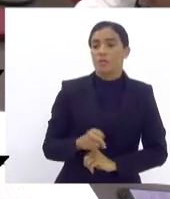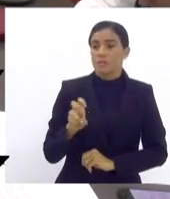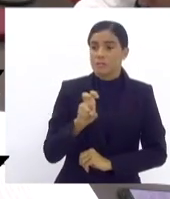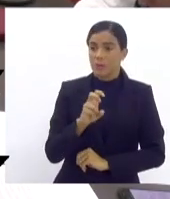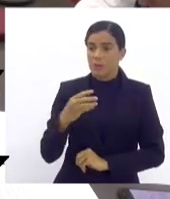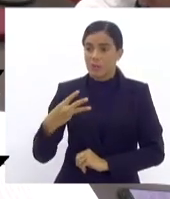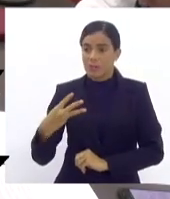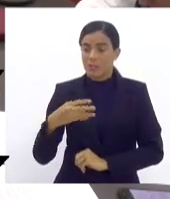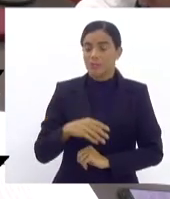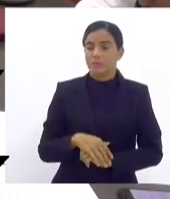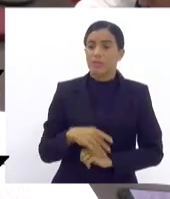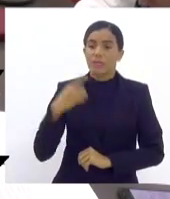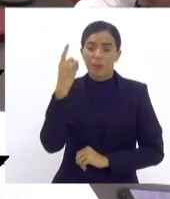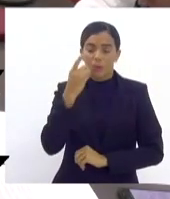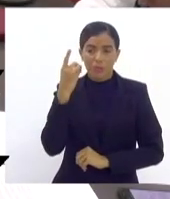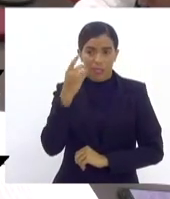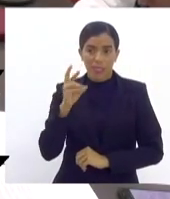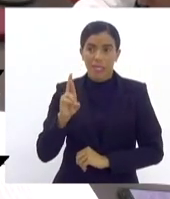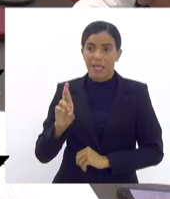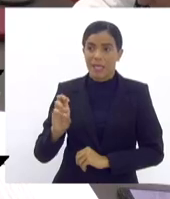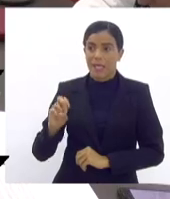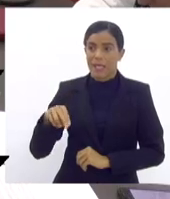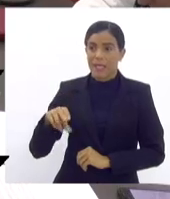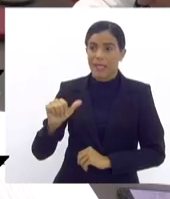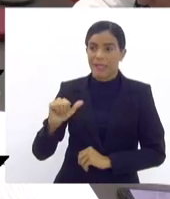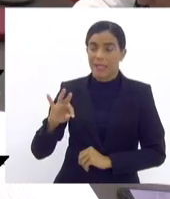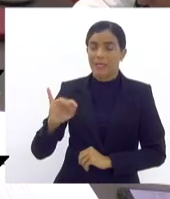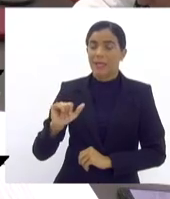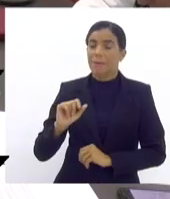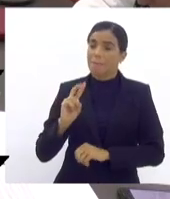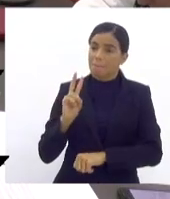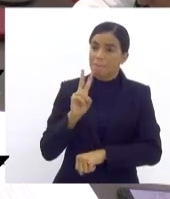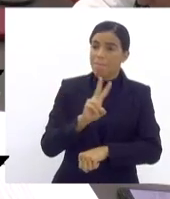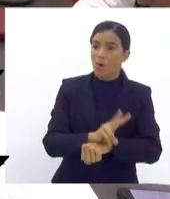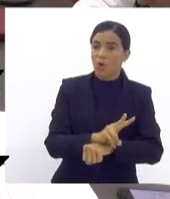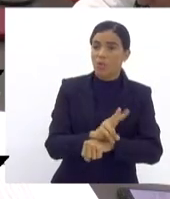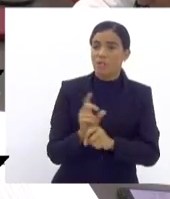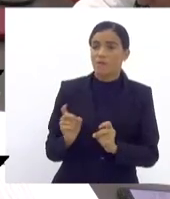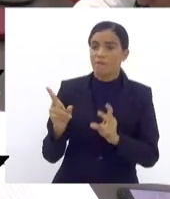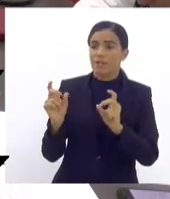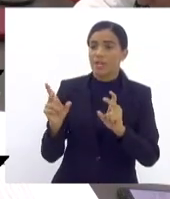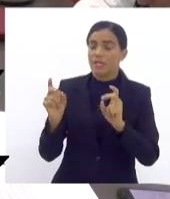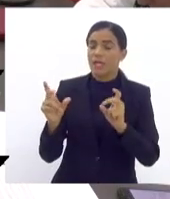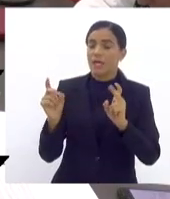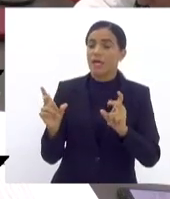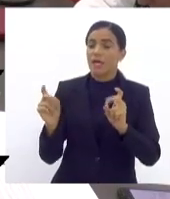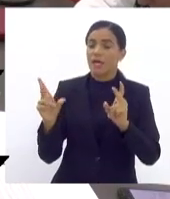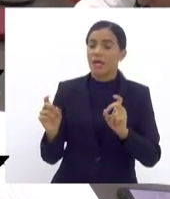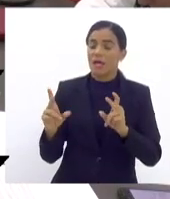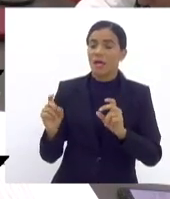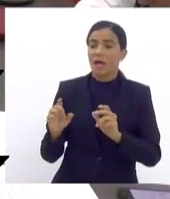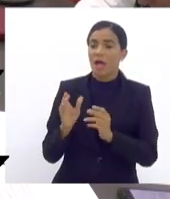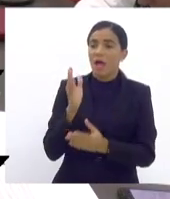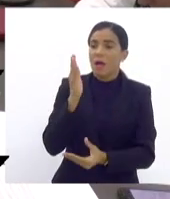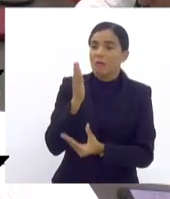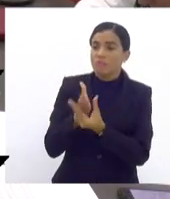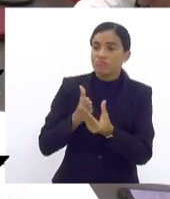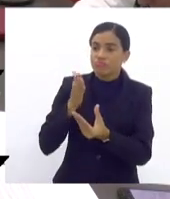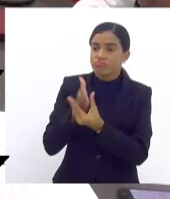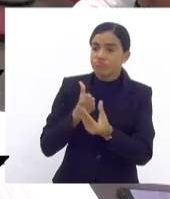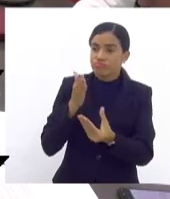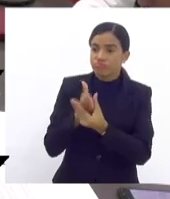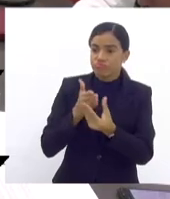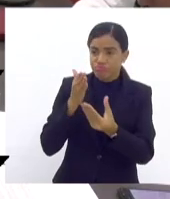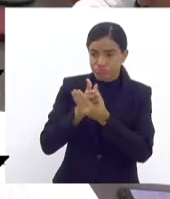deputada Renata Souza, que estabelece norma de proteção à produção e venda do acarajé como produto primordial do ofício das baianas